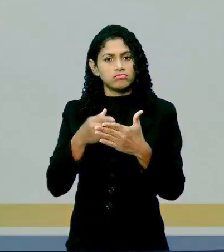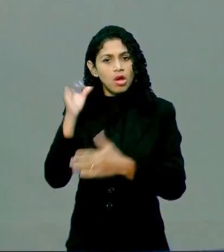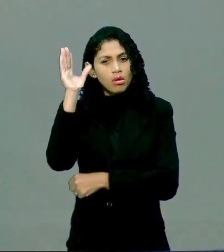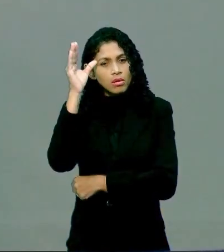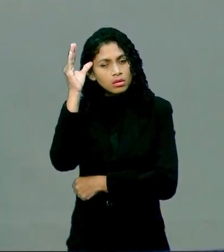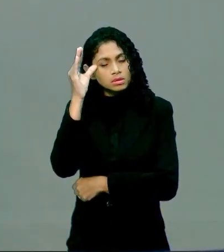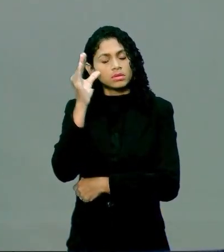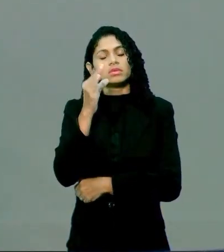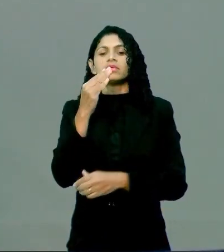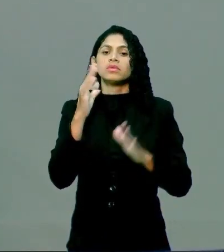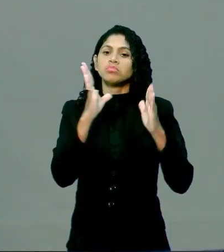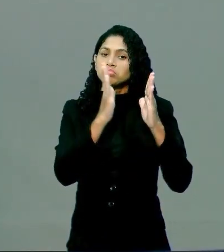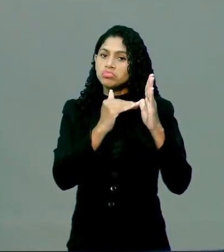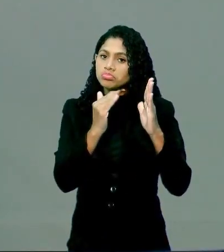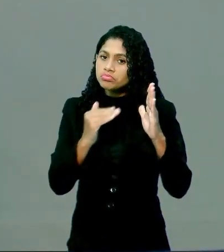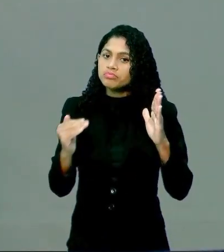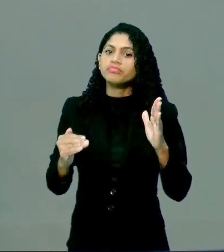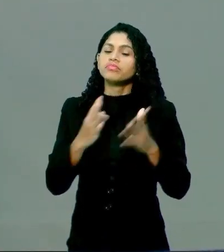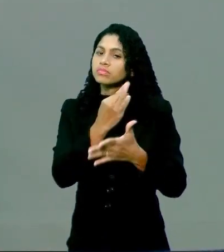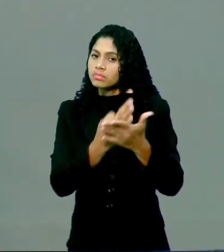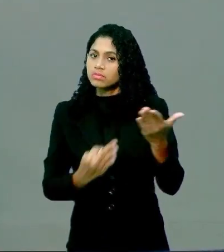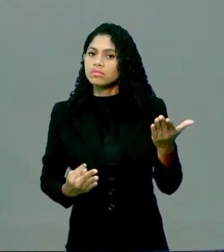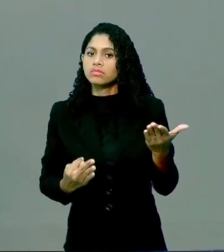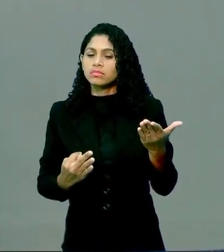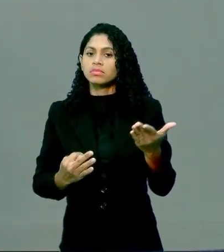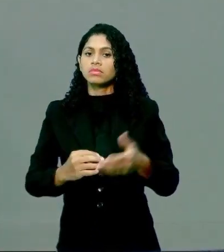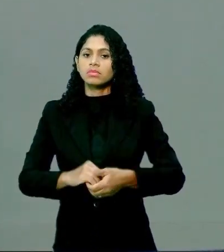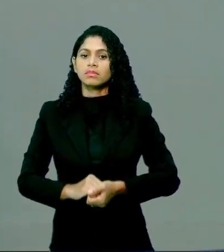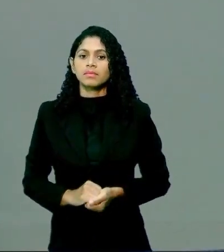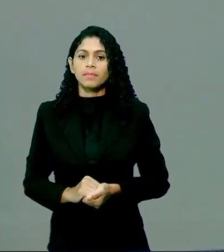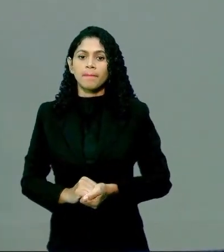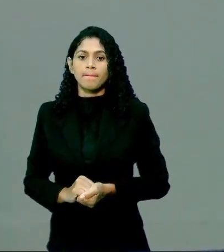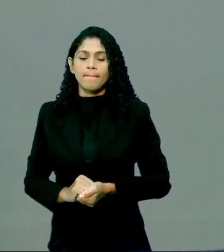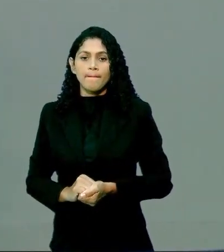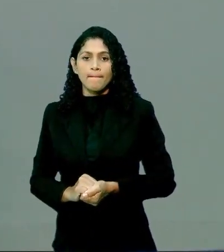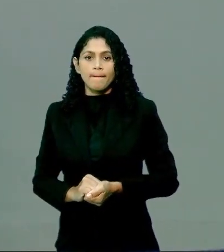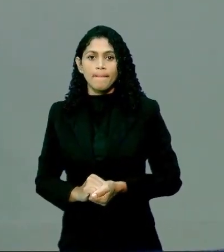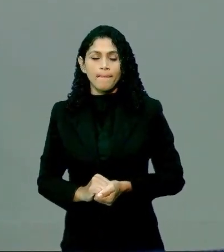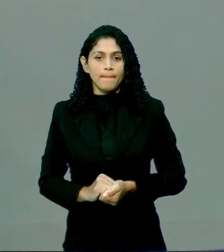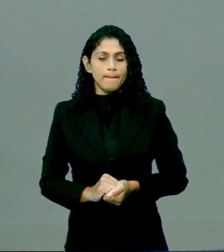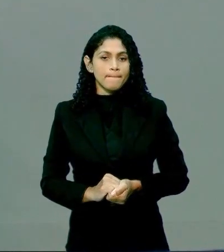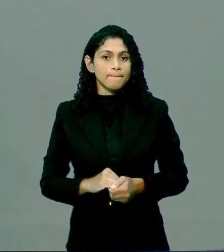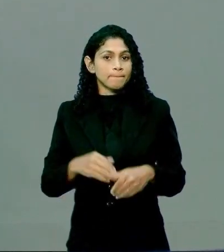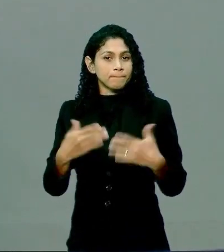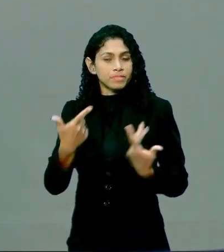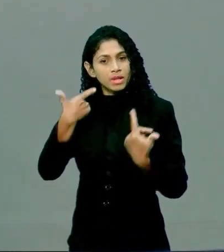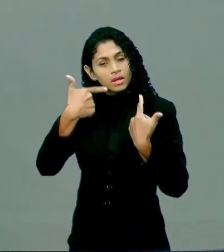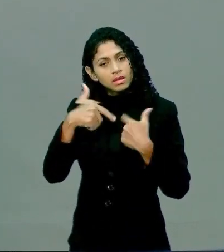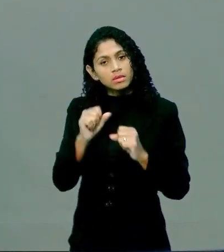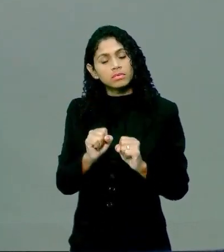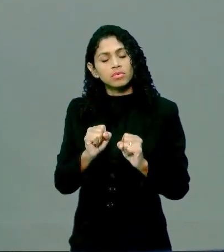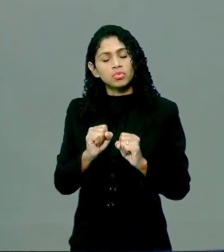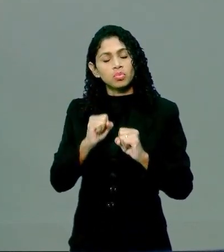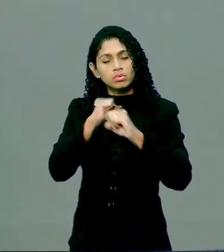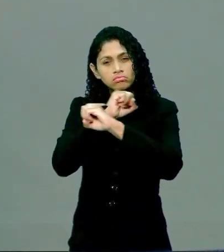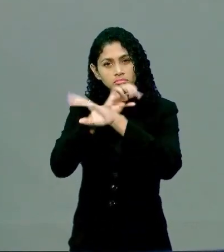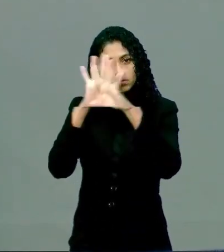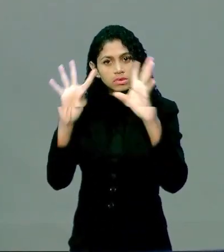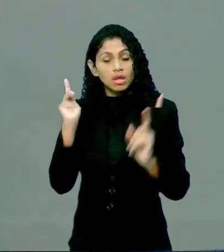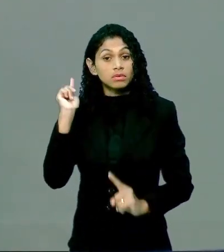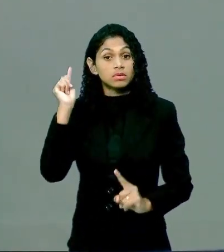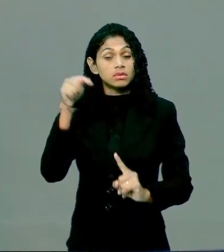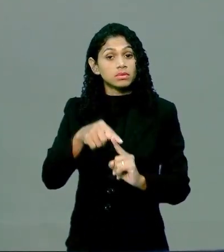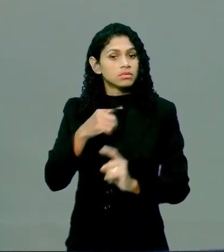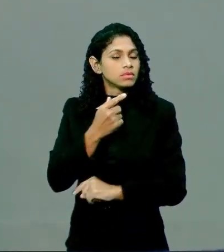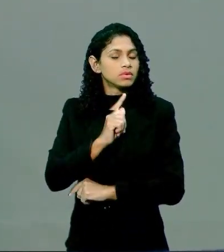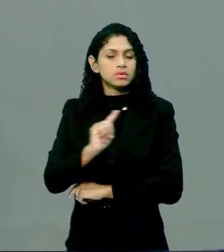característica eu acredito que complementa lá a segunda característica da denotação. Então, uma linguagem clara e objetiva, e eu não uso